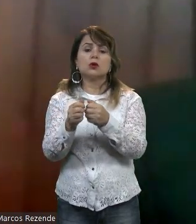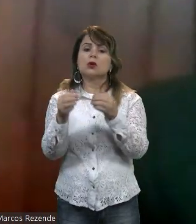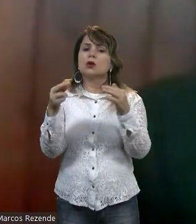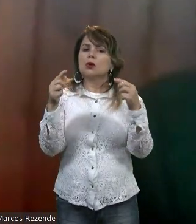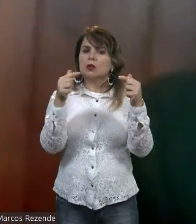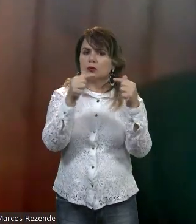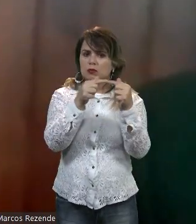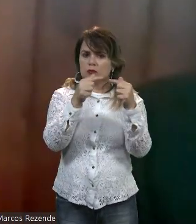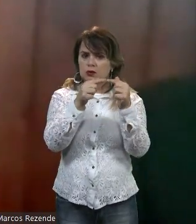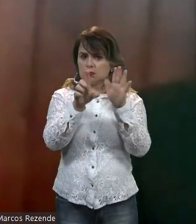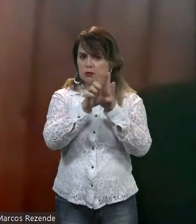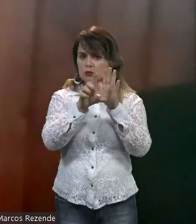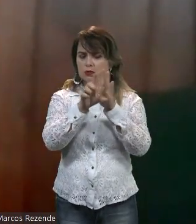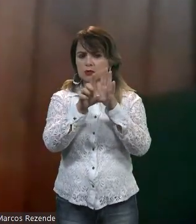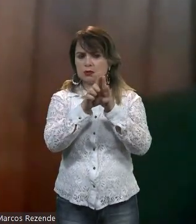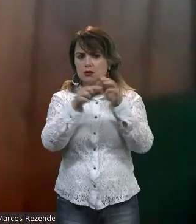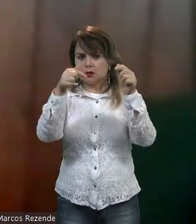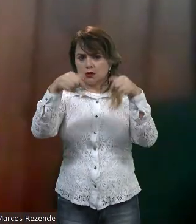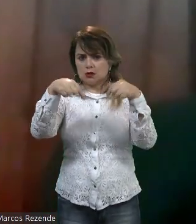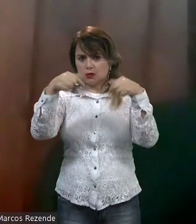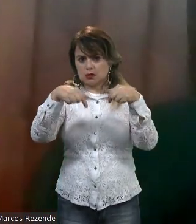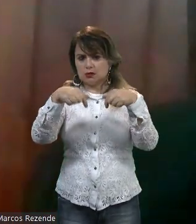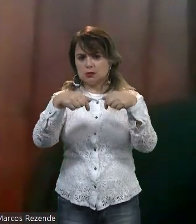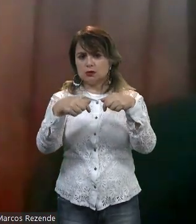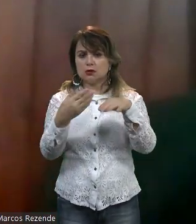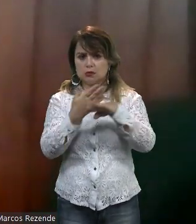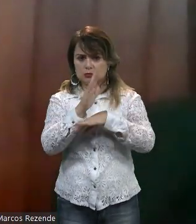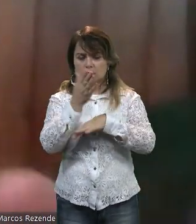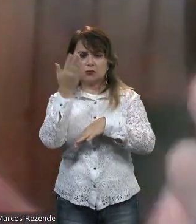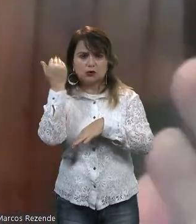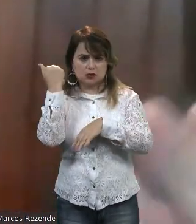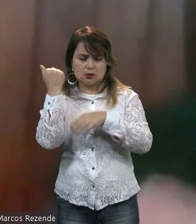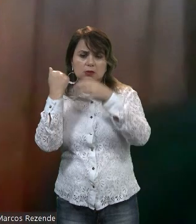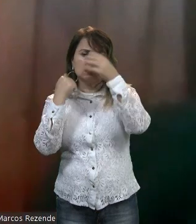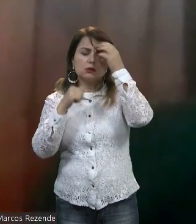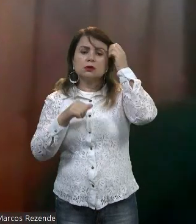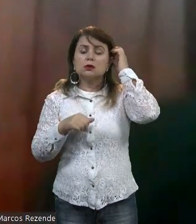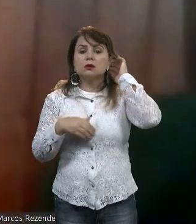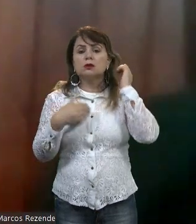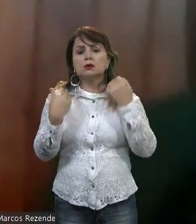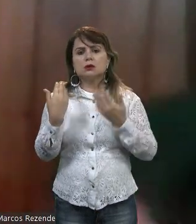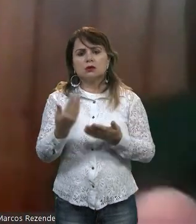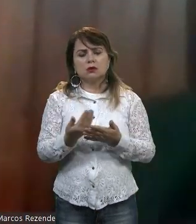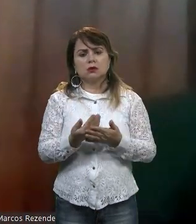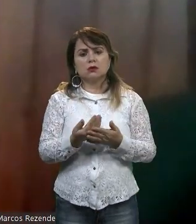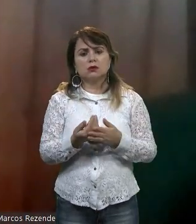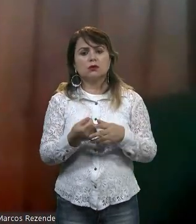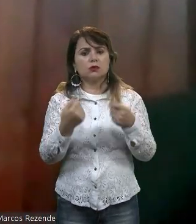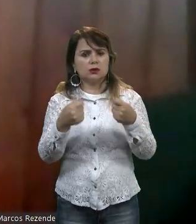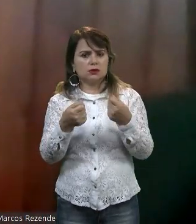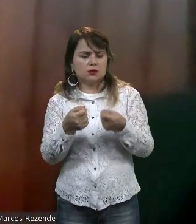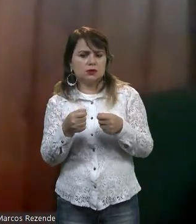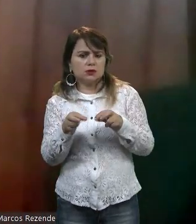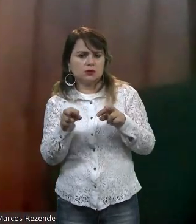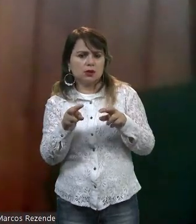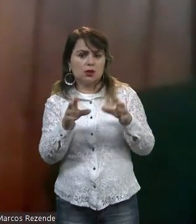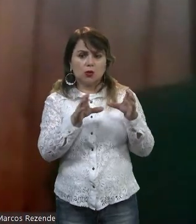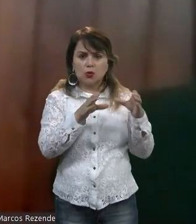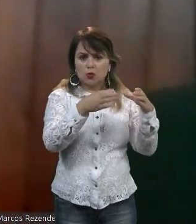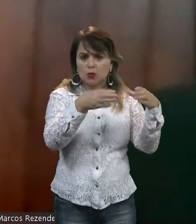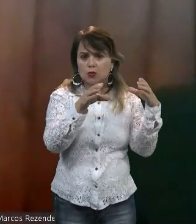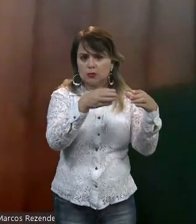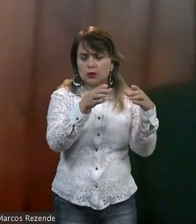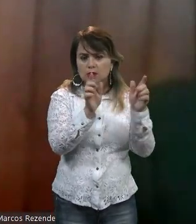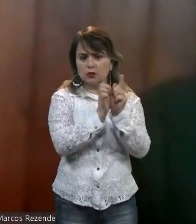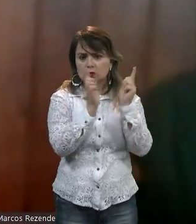na terça-feira passada, 44 de 2020, que estará submetida à avaliação do Comitê Gestor do Covid